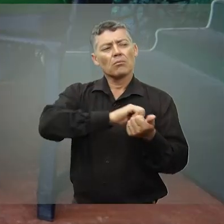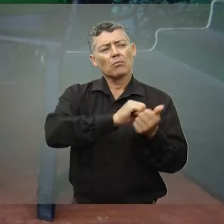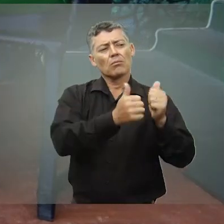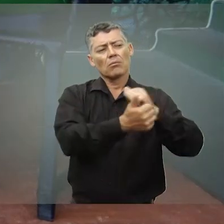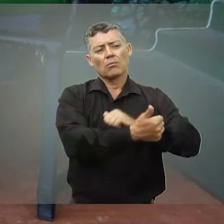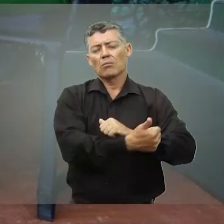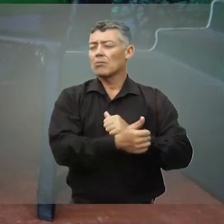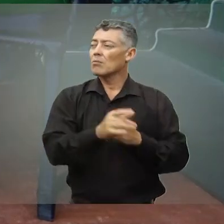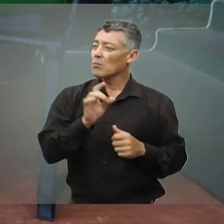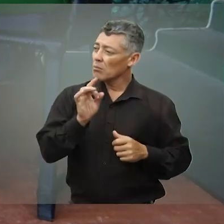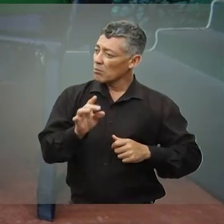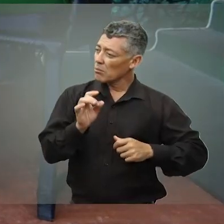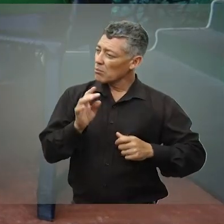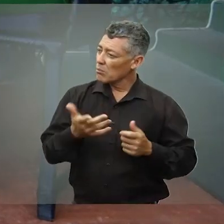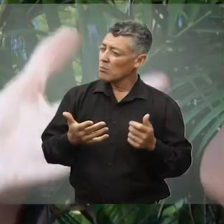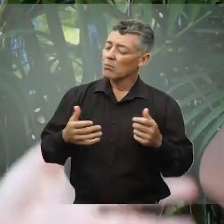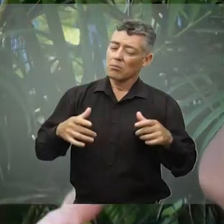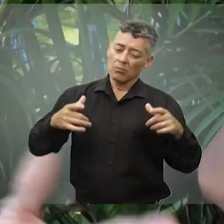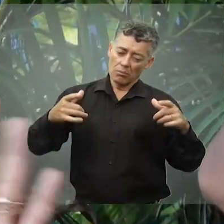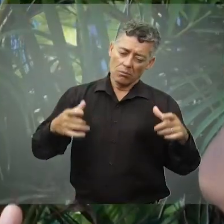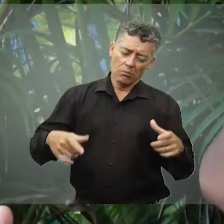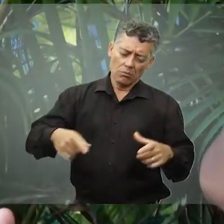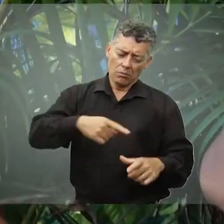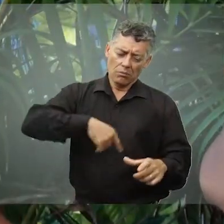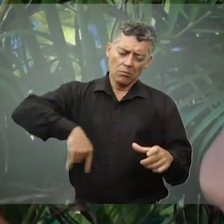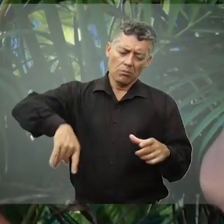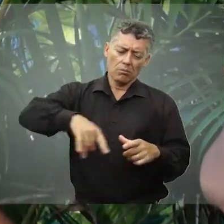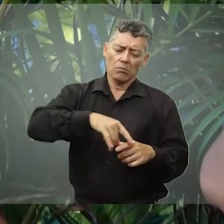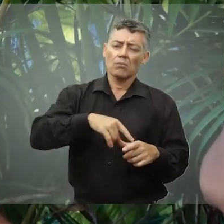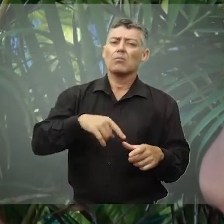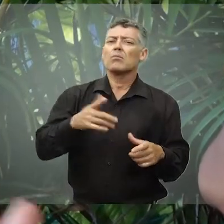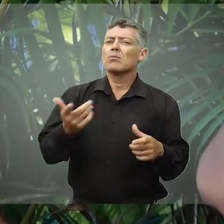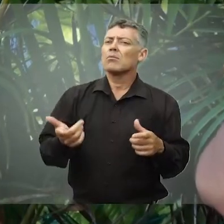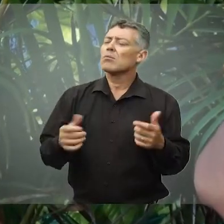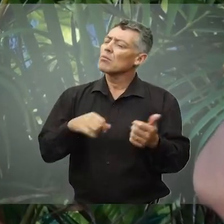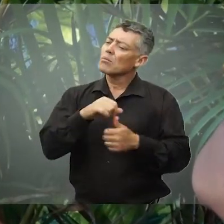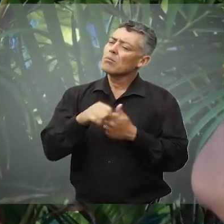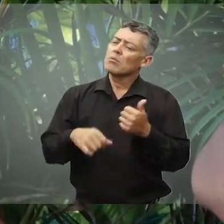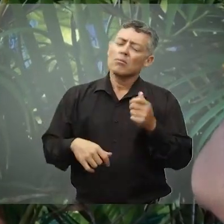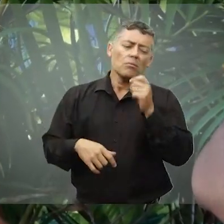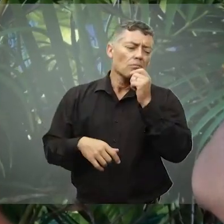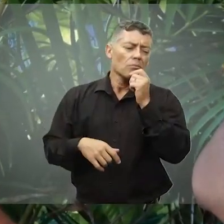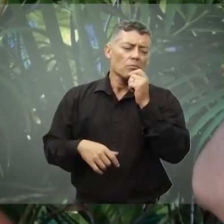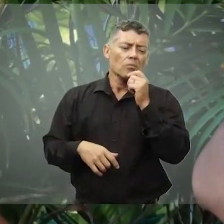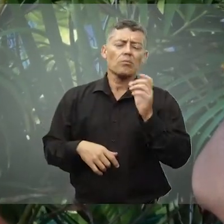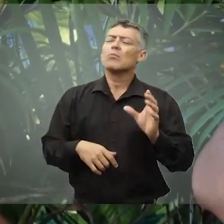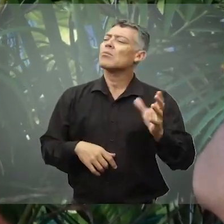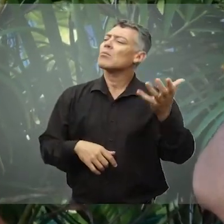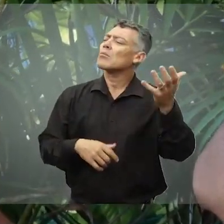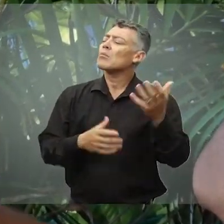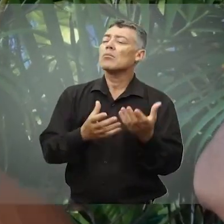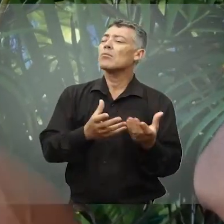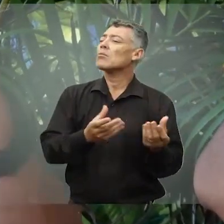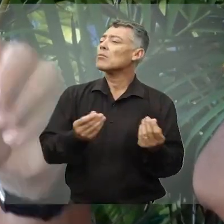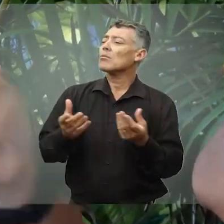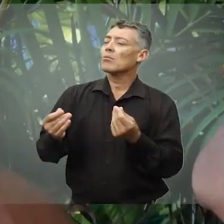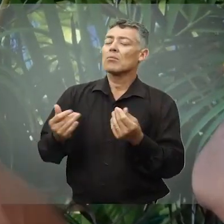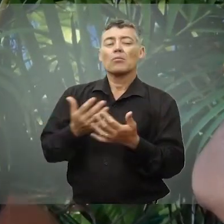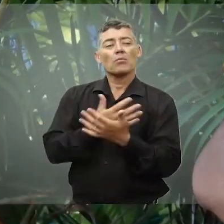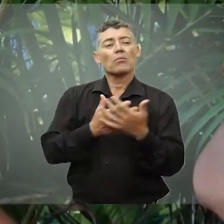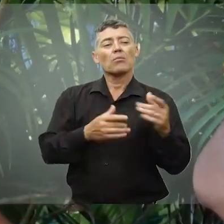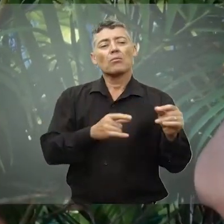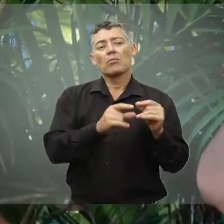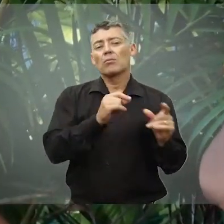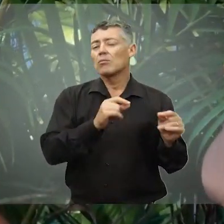Versão nova. Apesar de nos discos não ter o nome, porque eu nunca fiz questão disso, mas a maioria das músicas eu dou uma pincelada